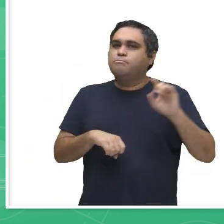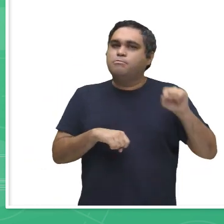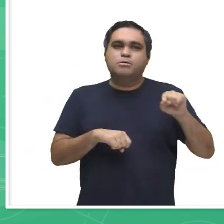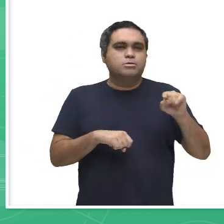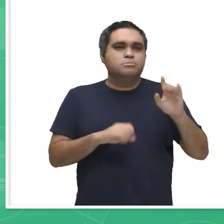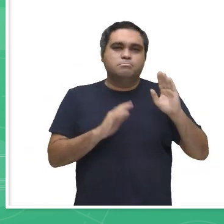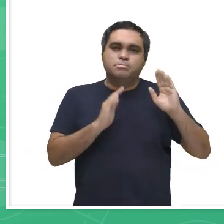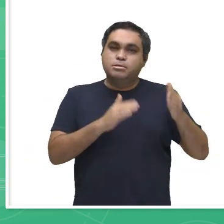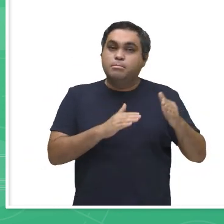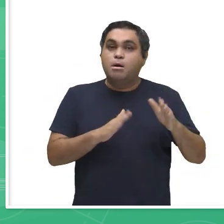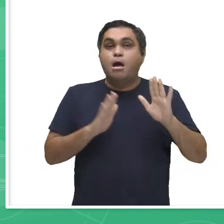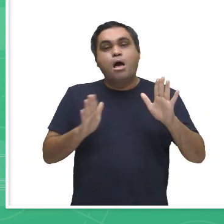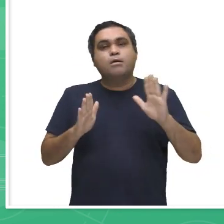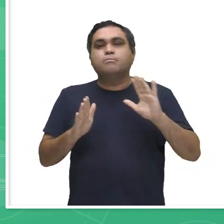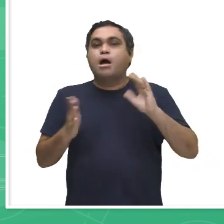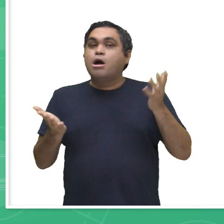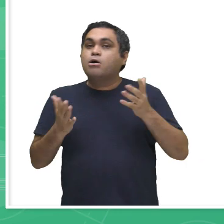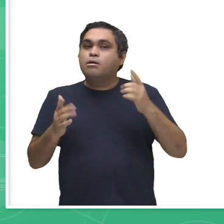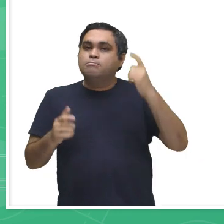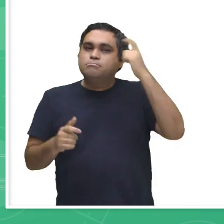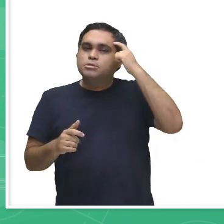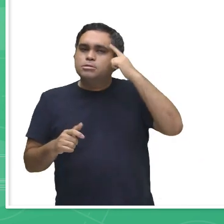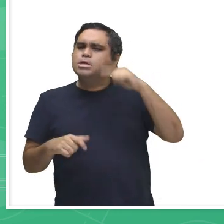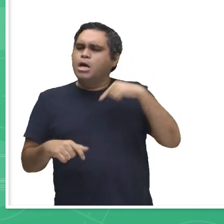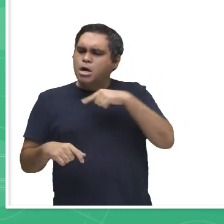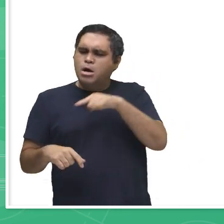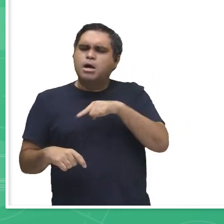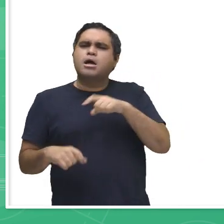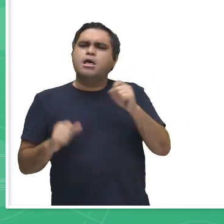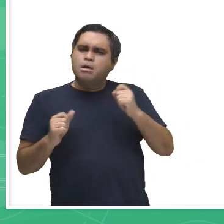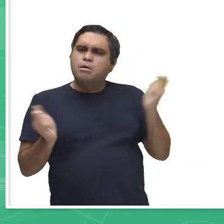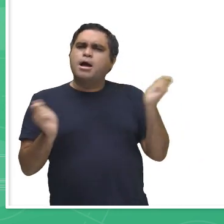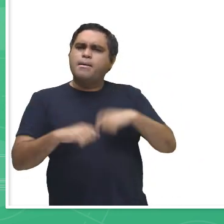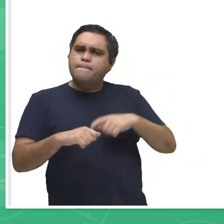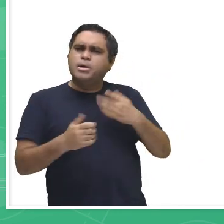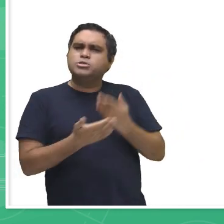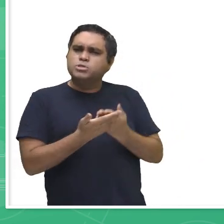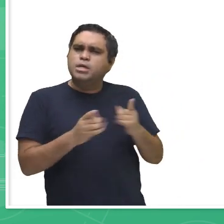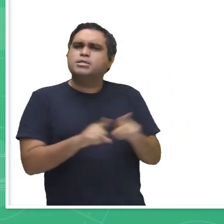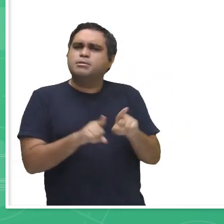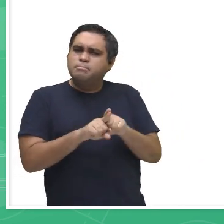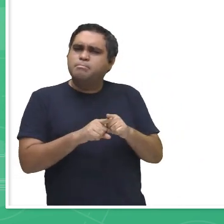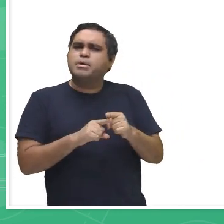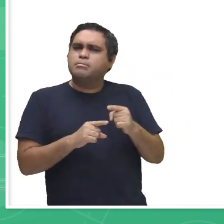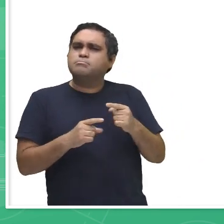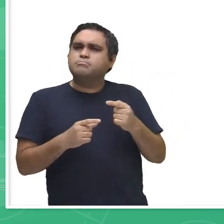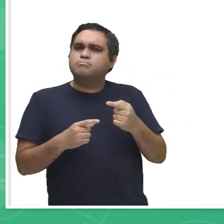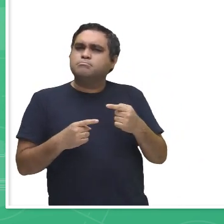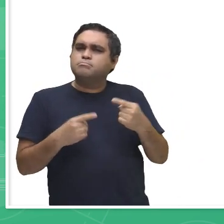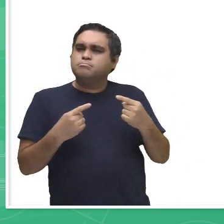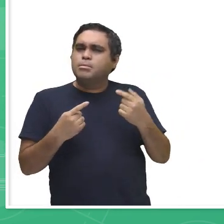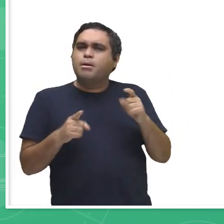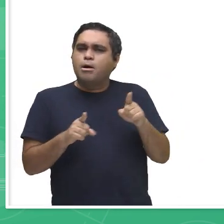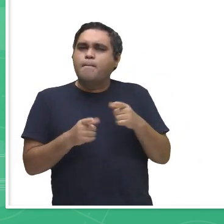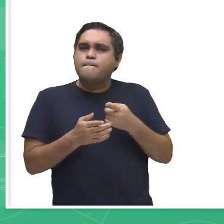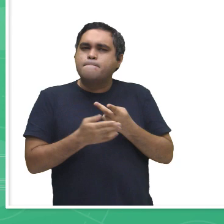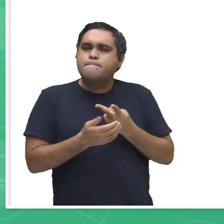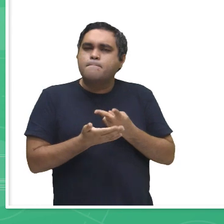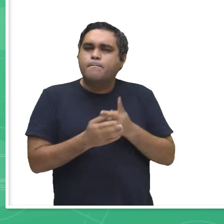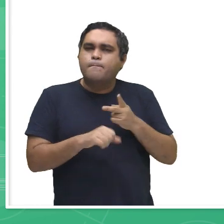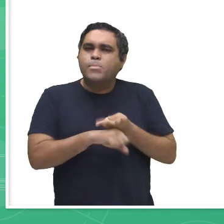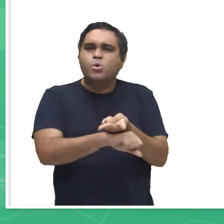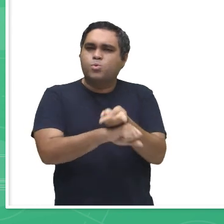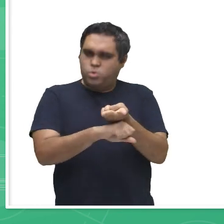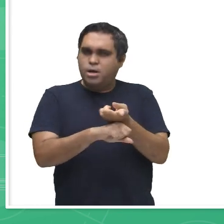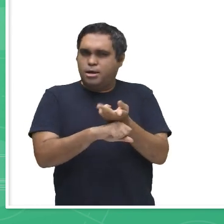Perfeito? Outro detalhe importante desse período aí, gente. Vamos lá, estão acompanhando aí? EJA, 11ª etapa, tudo isso cai no